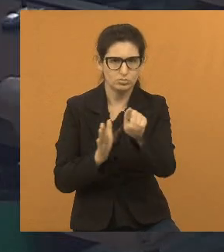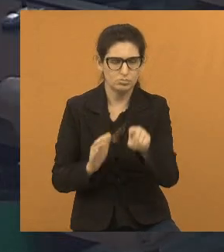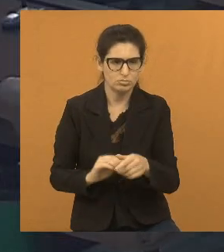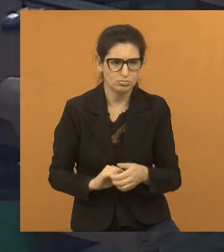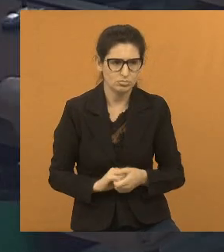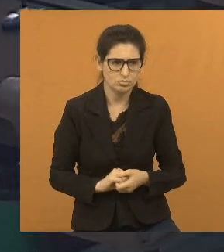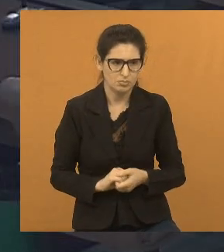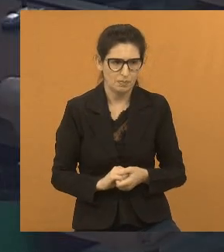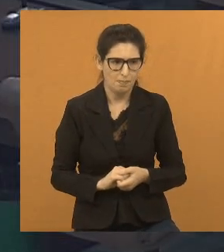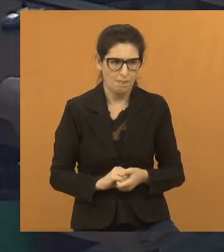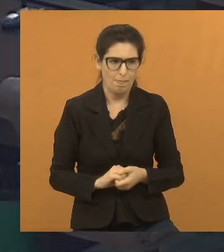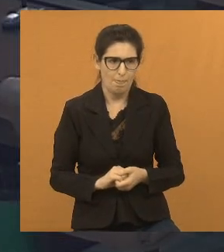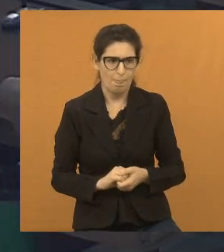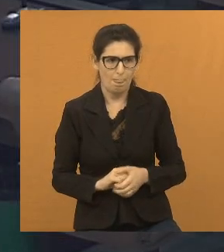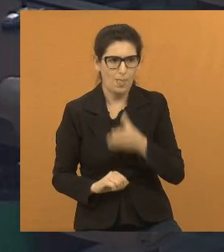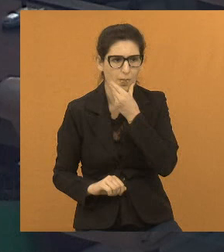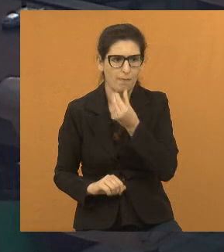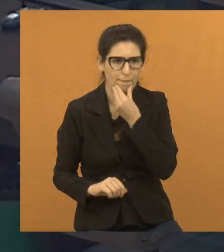O Robson